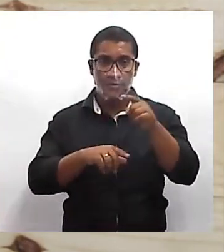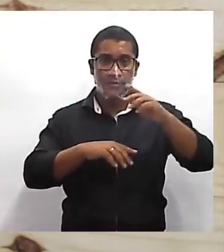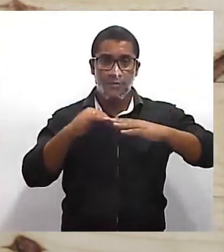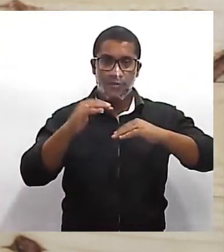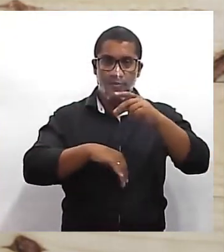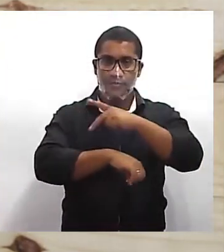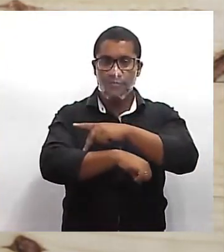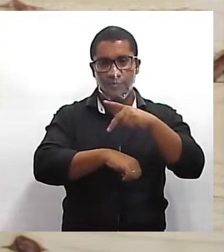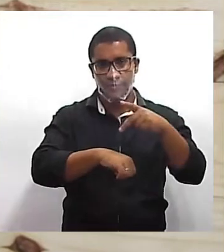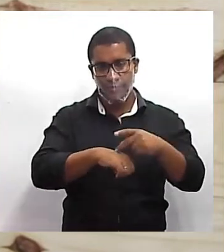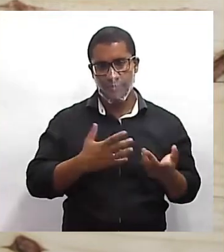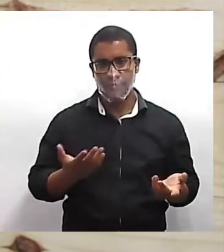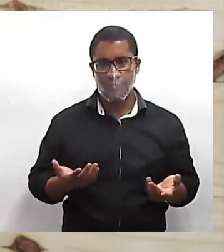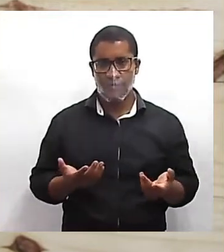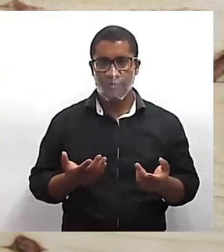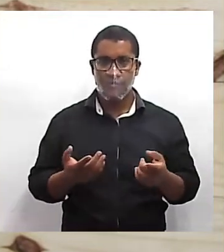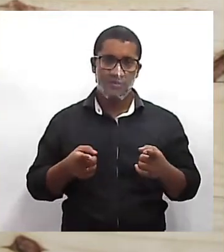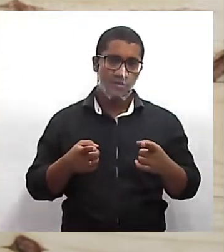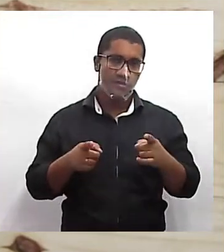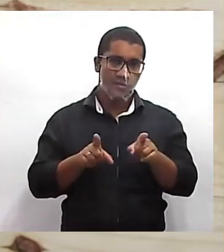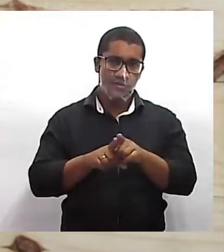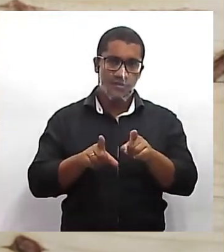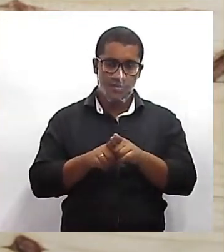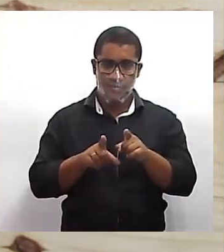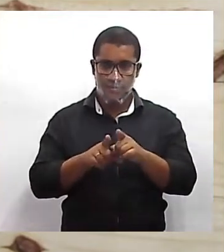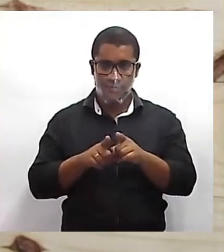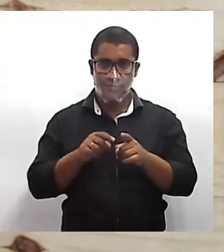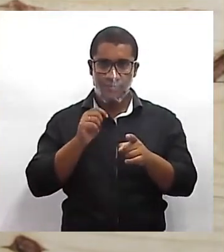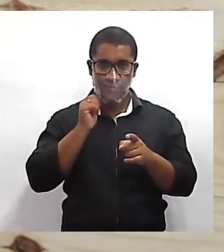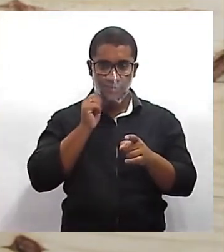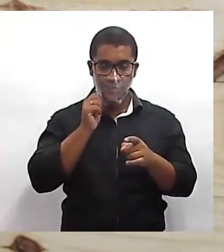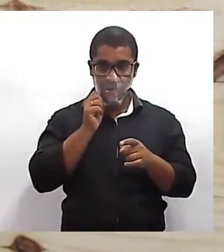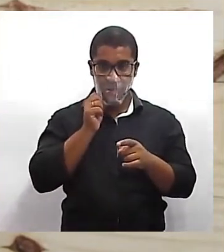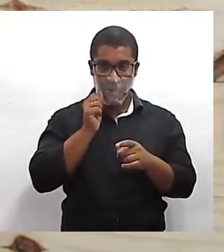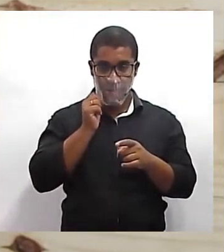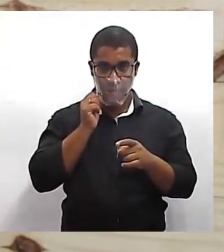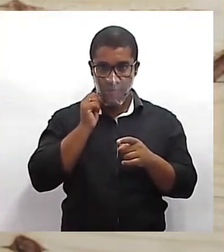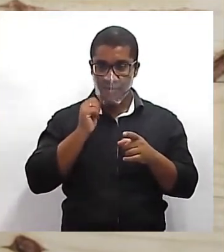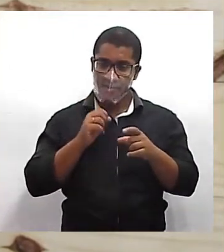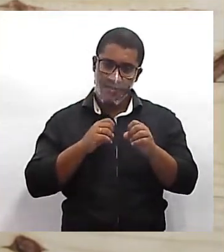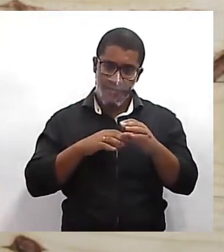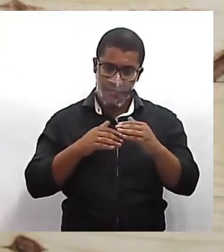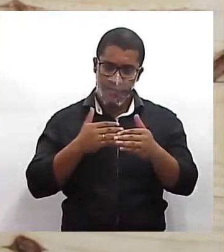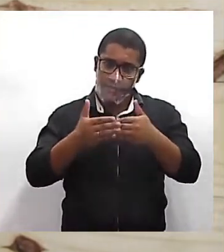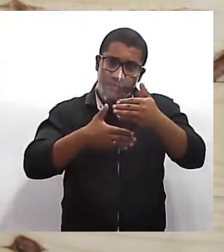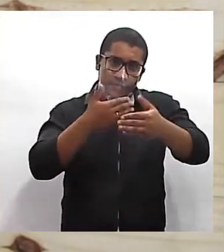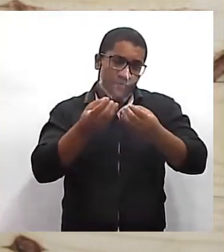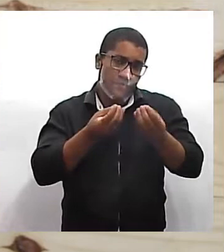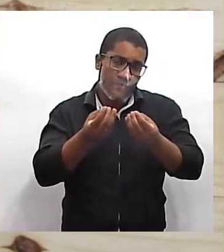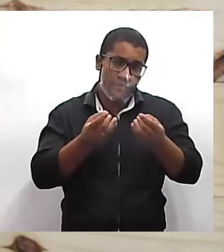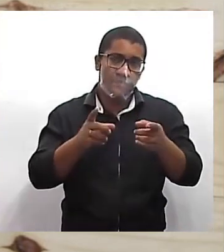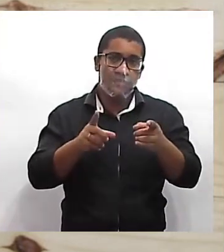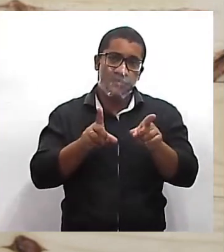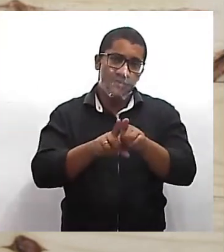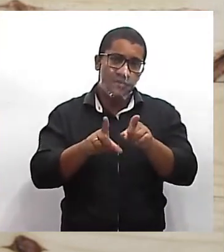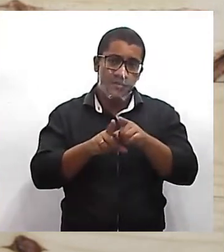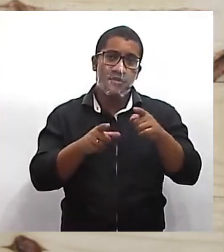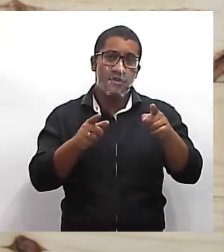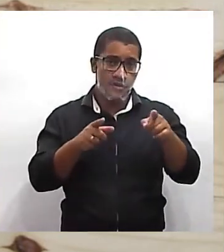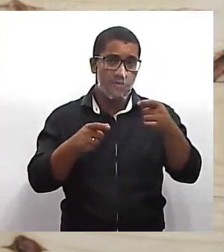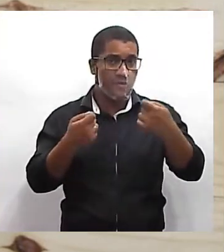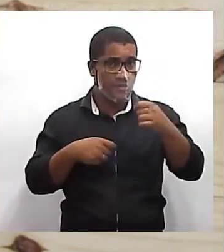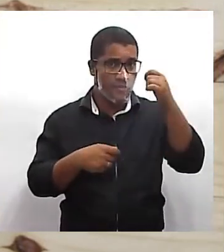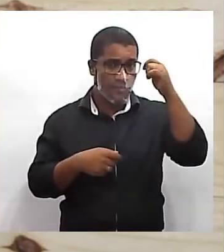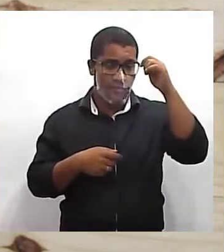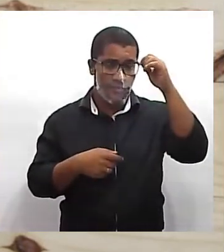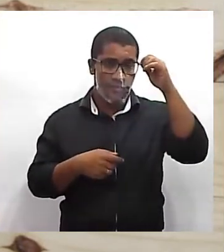né, do arcabouço teórico que permeia o processo educacional, mas como também ele tem expertise para